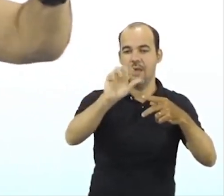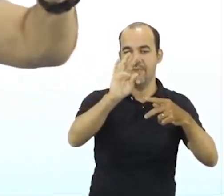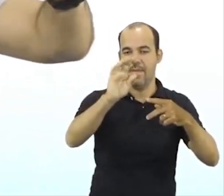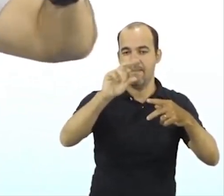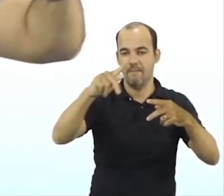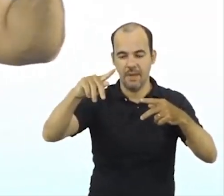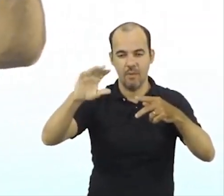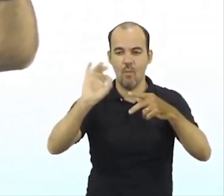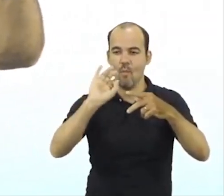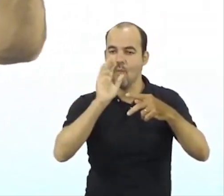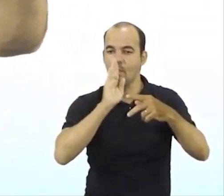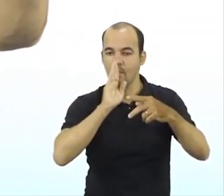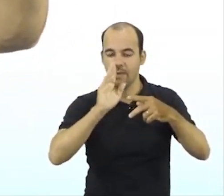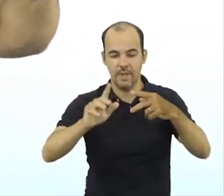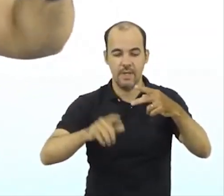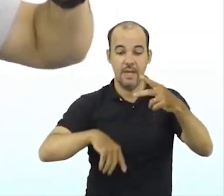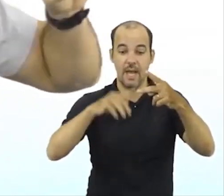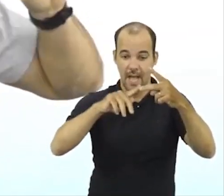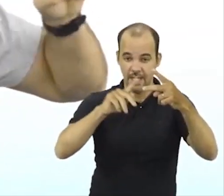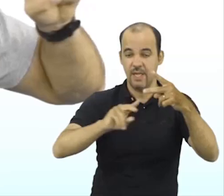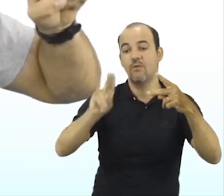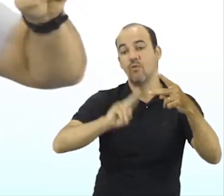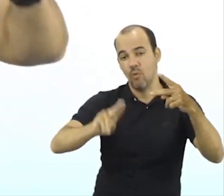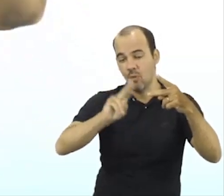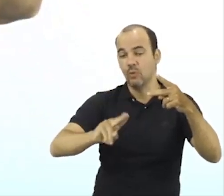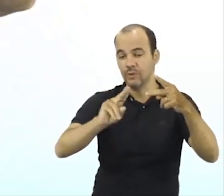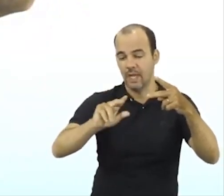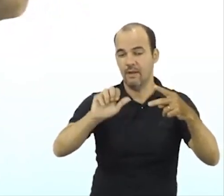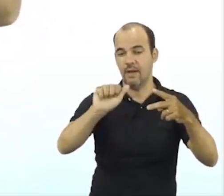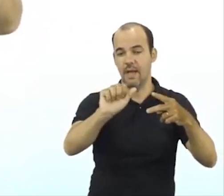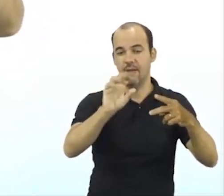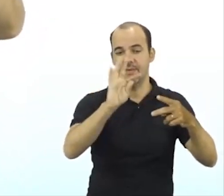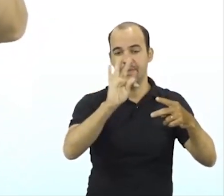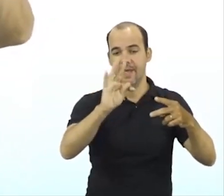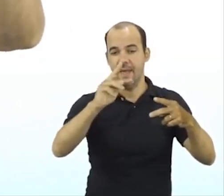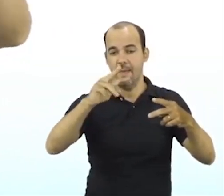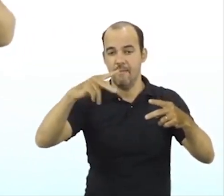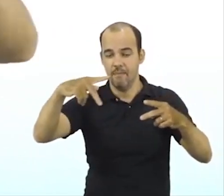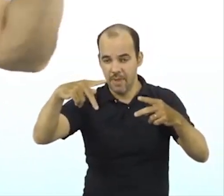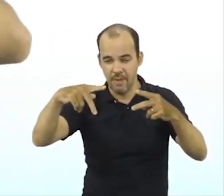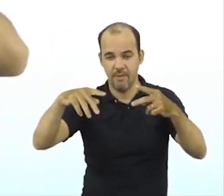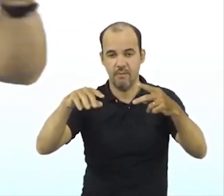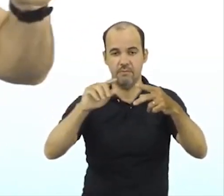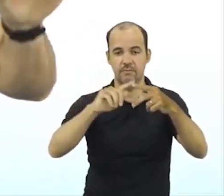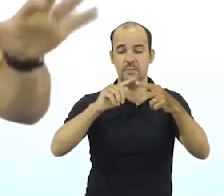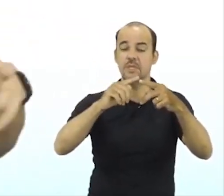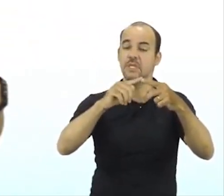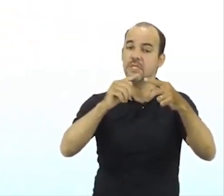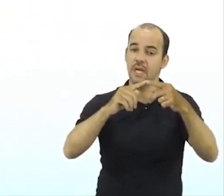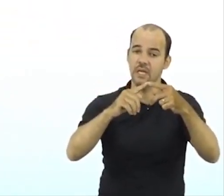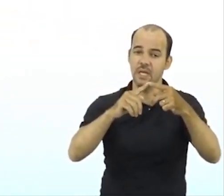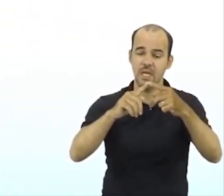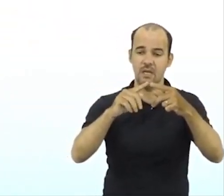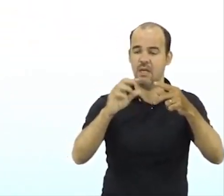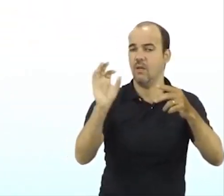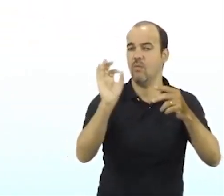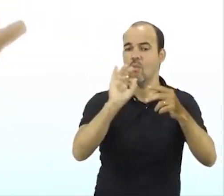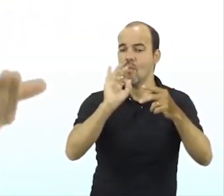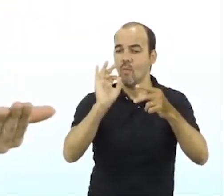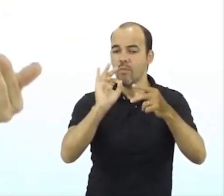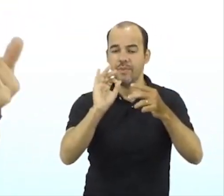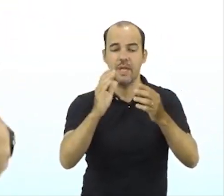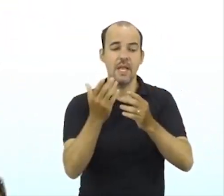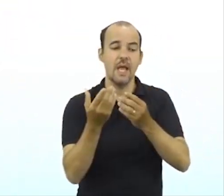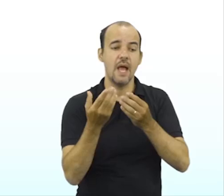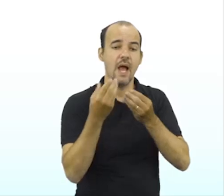energia. Ativo gasta ATP. Lembrem, se o passivo não gasta ATP, ele é a